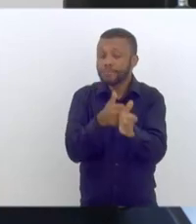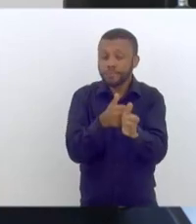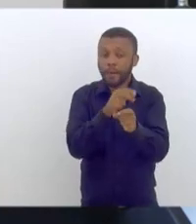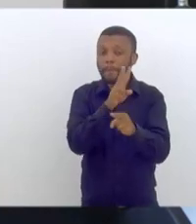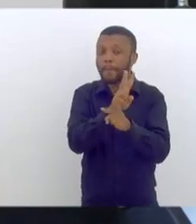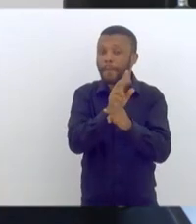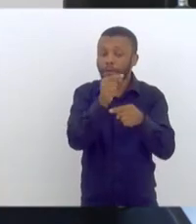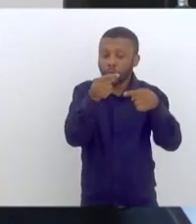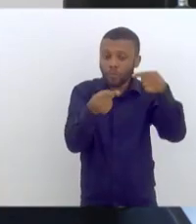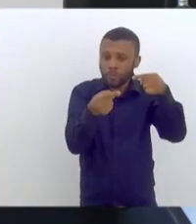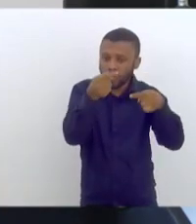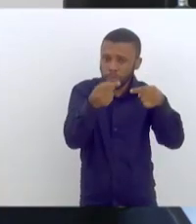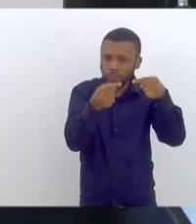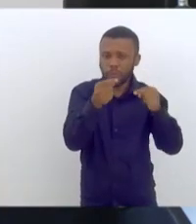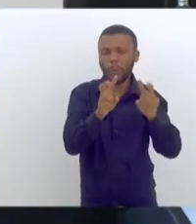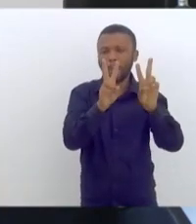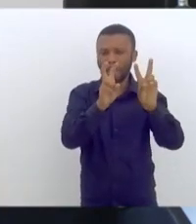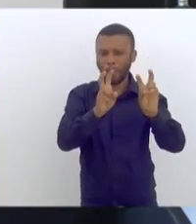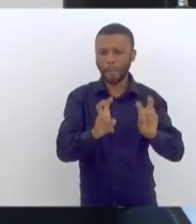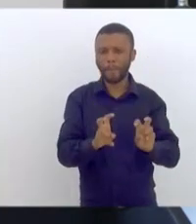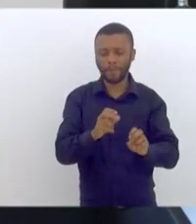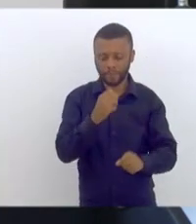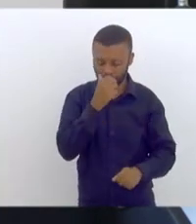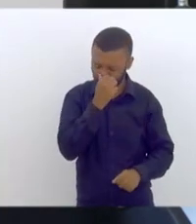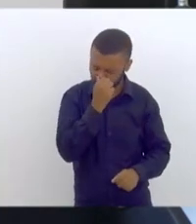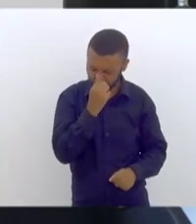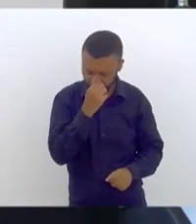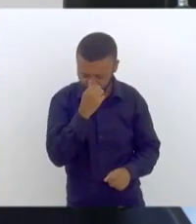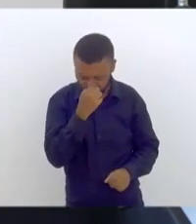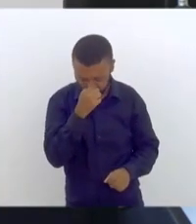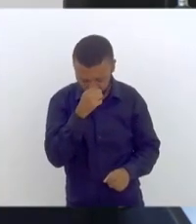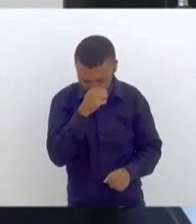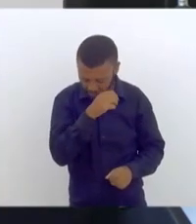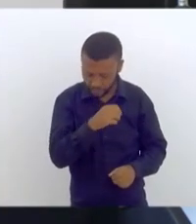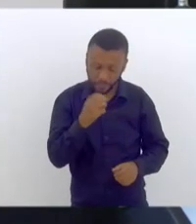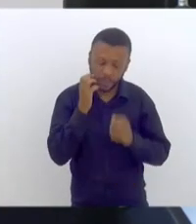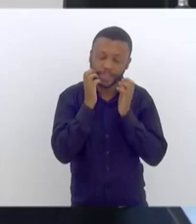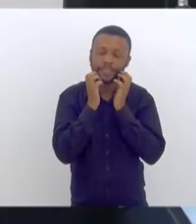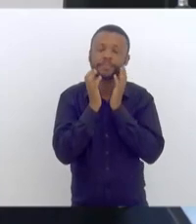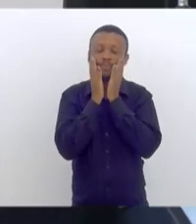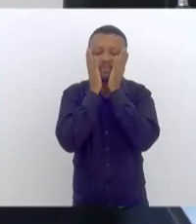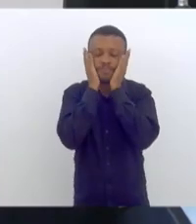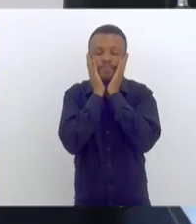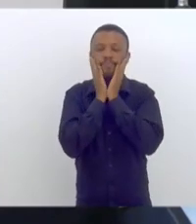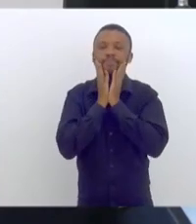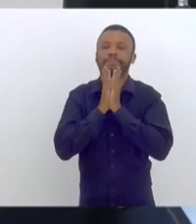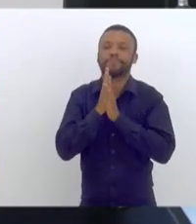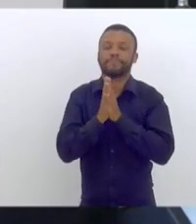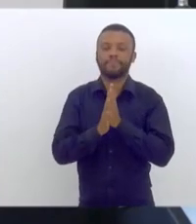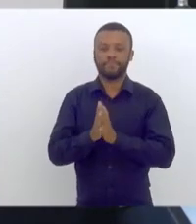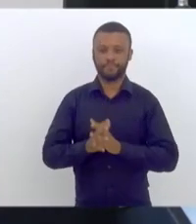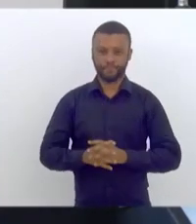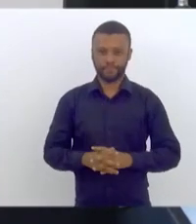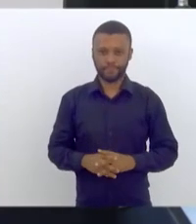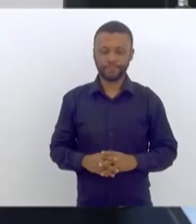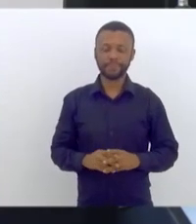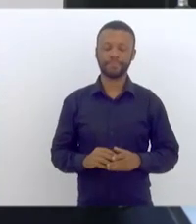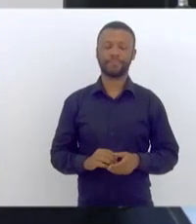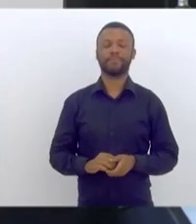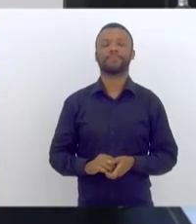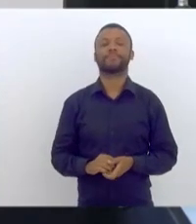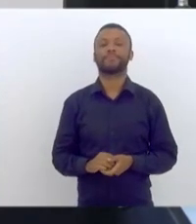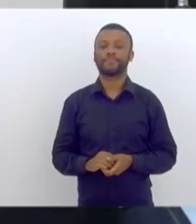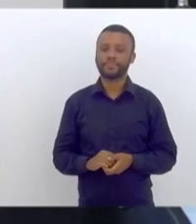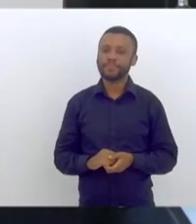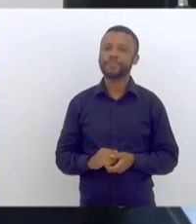discutida Então essa criação aqui do inciso 3º tem a ver com